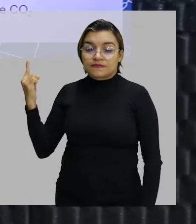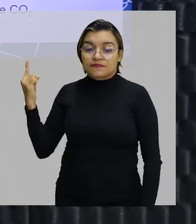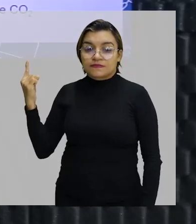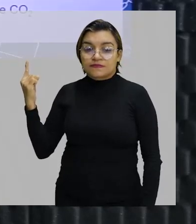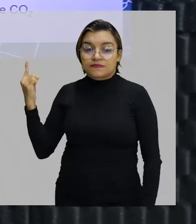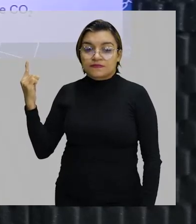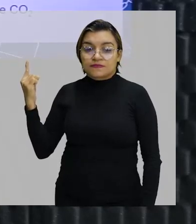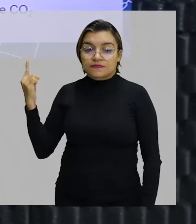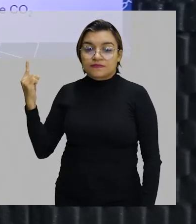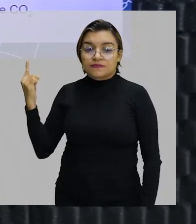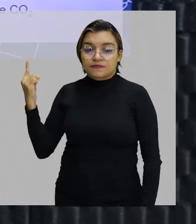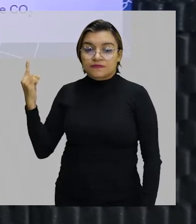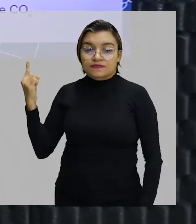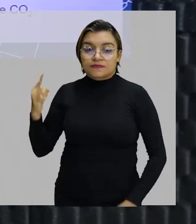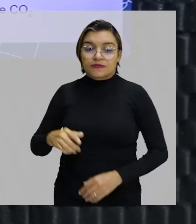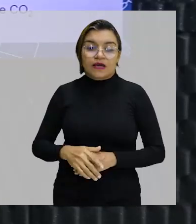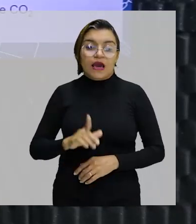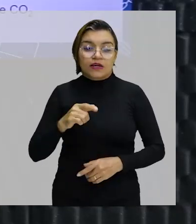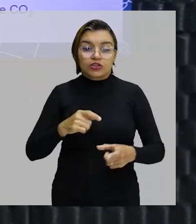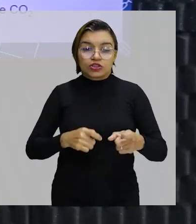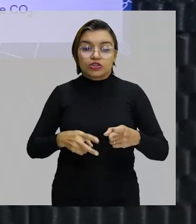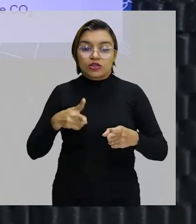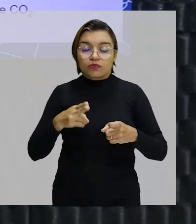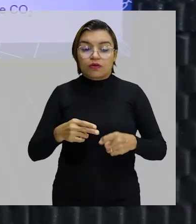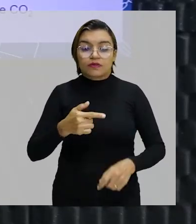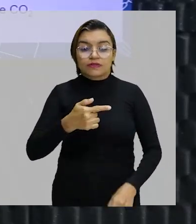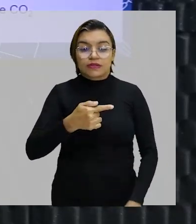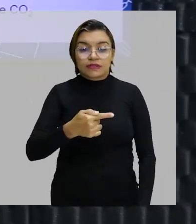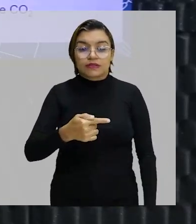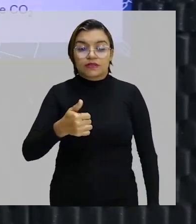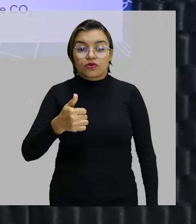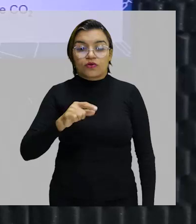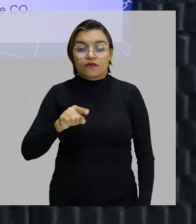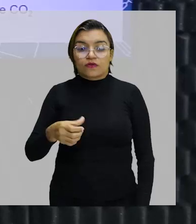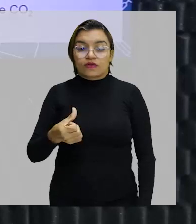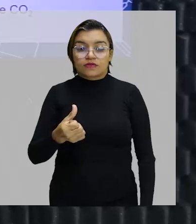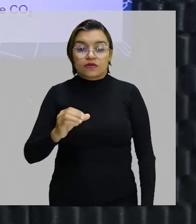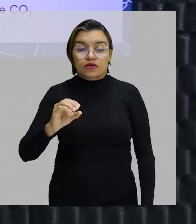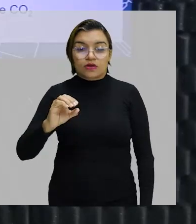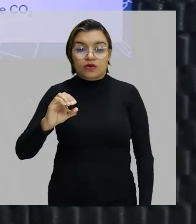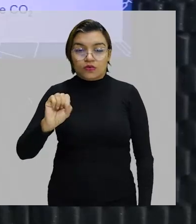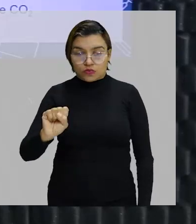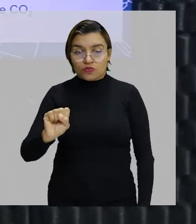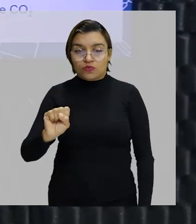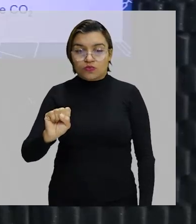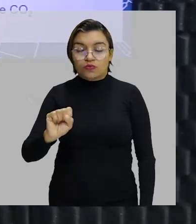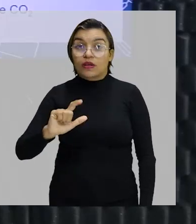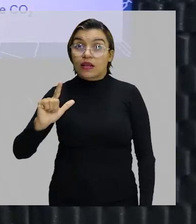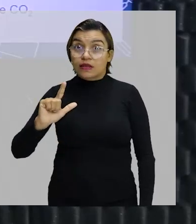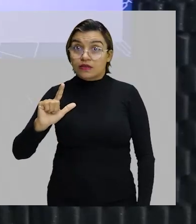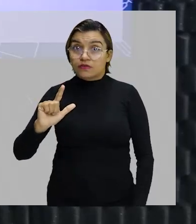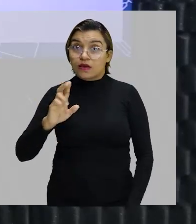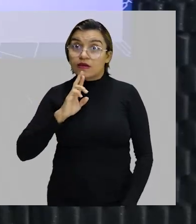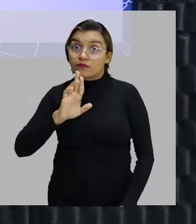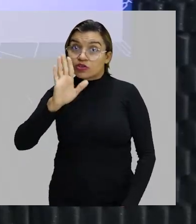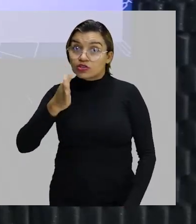71,68 litros de CO2. Essa é a resposta? Não. Vou